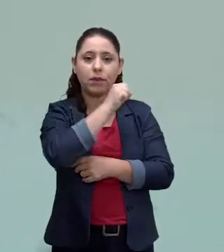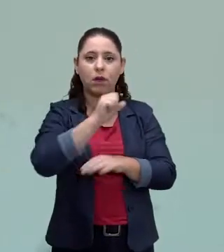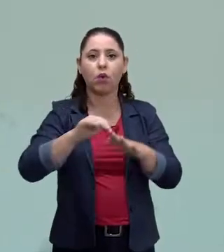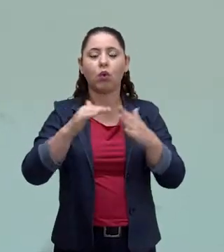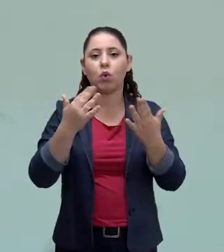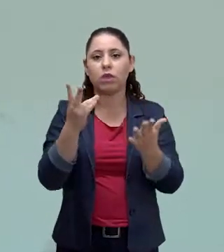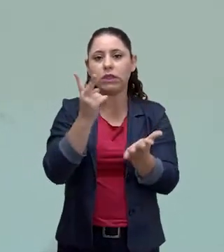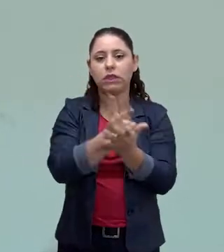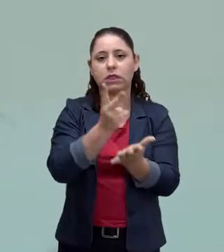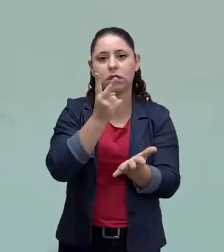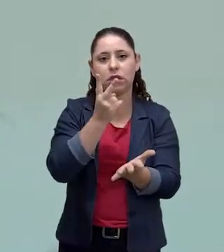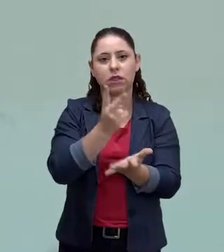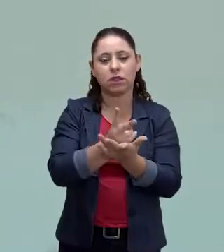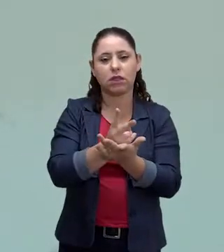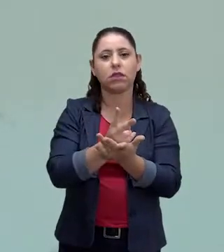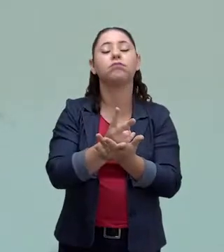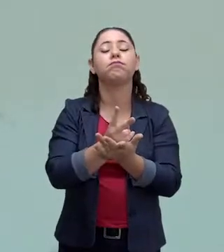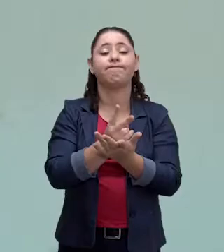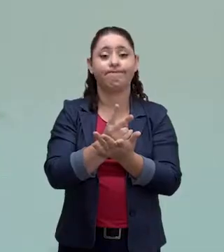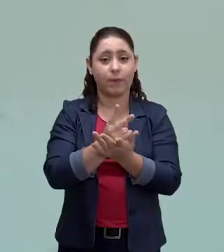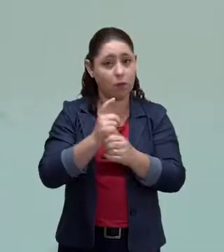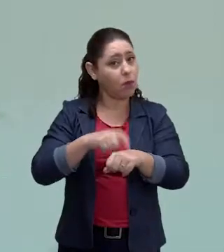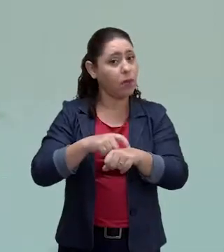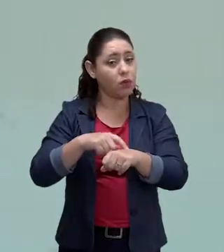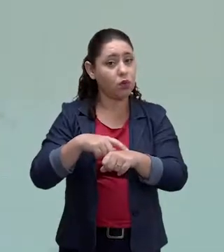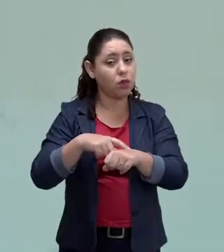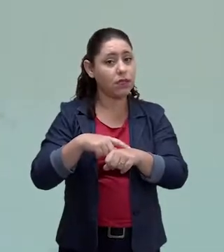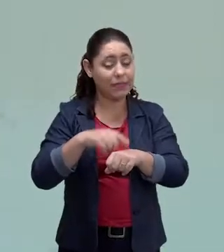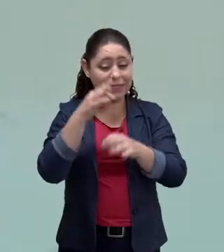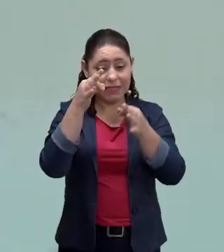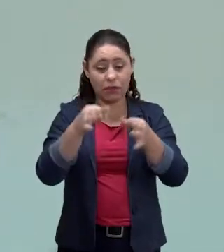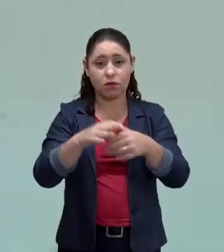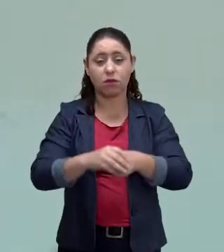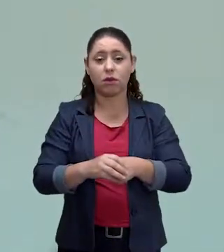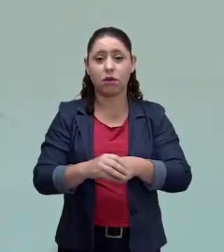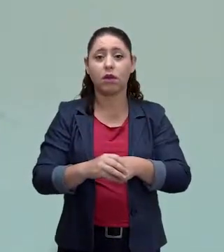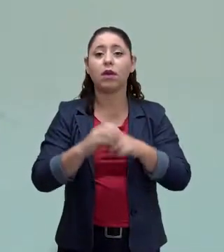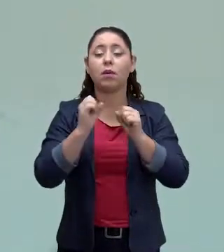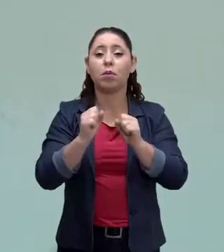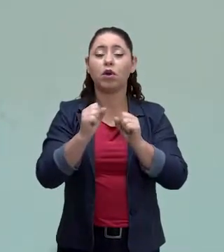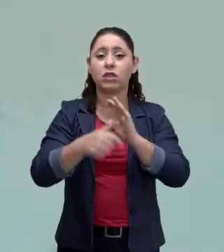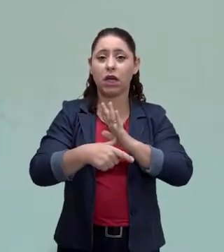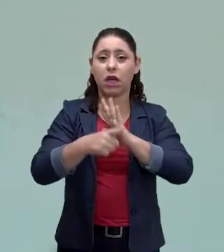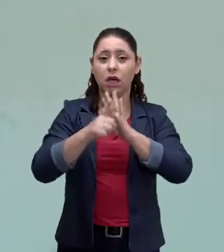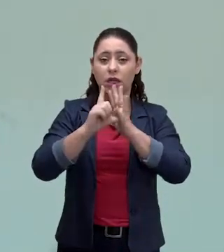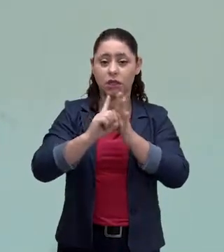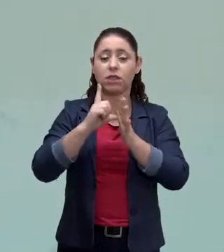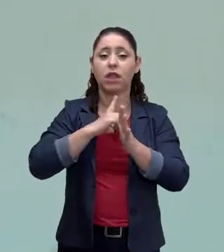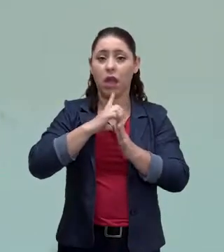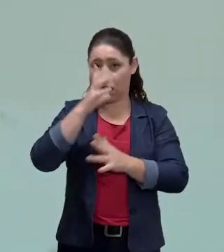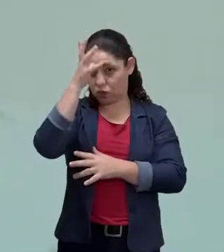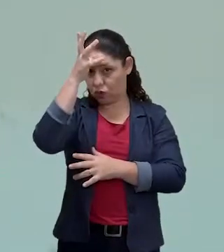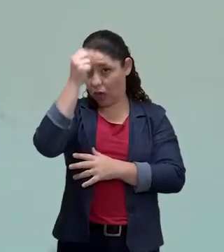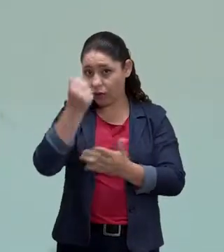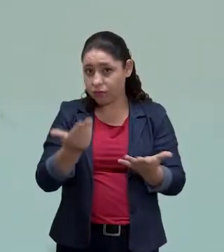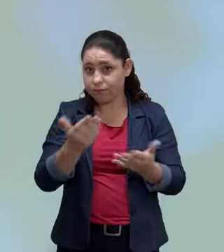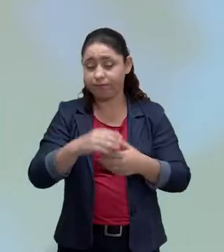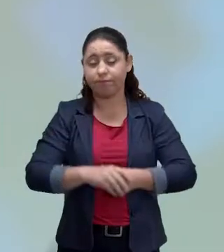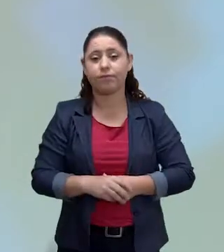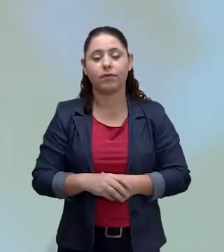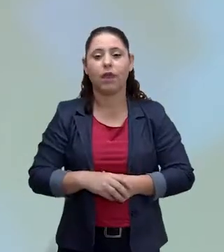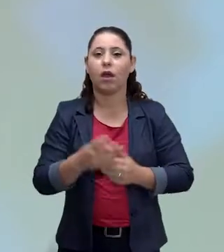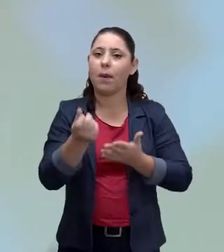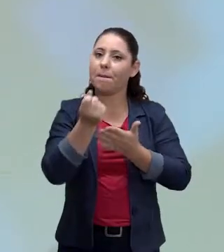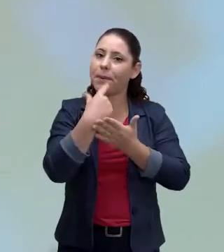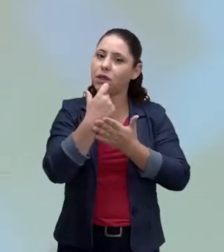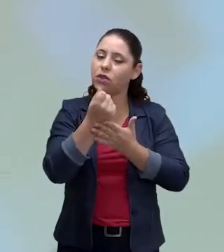rápida, contínua e no momento oportuno, né? Para que o tratamento possa surtir efeito. E há